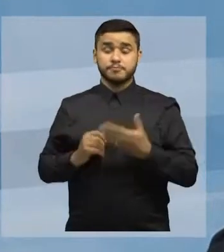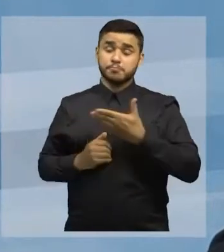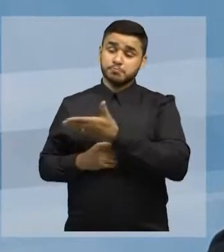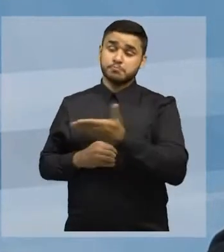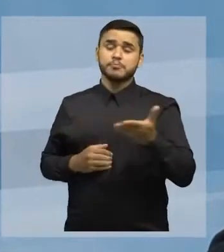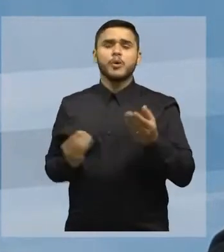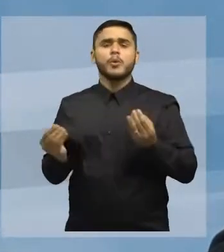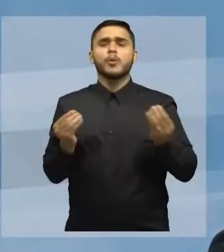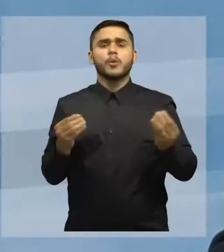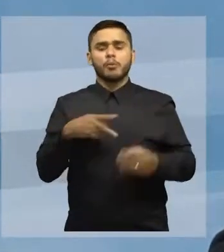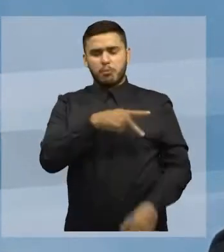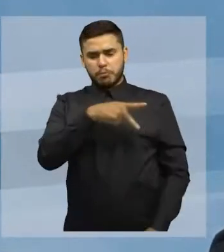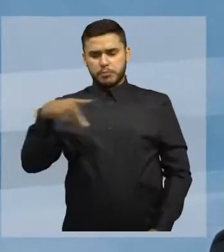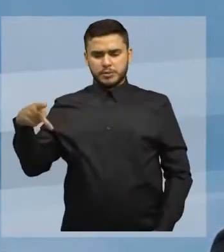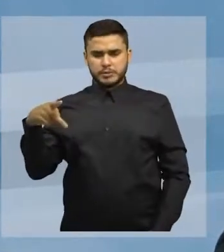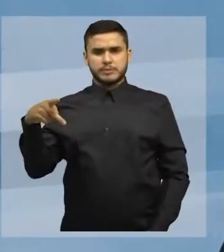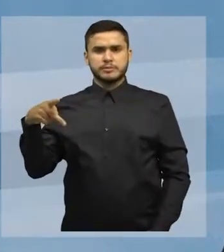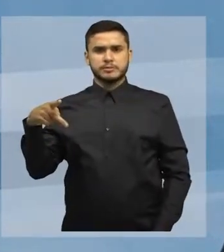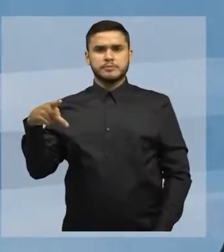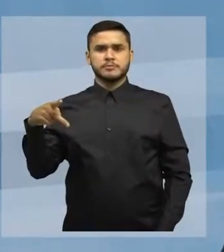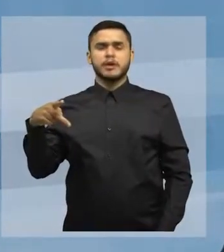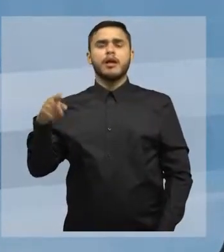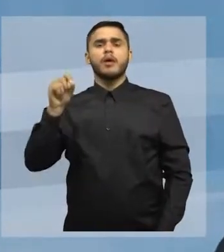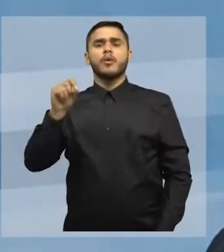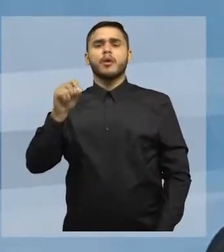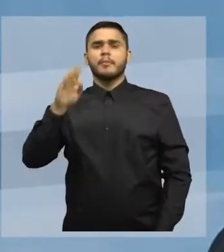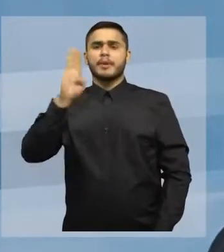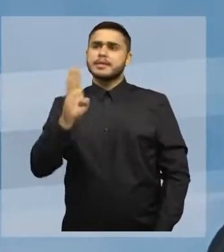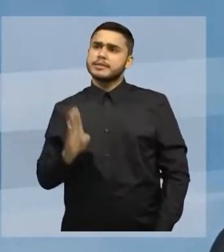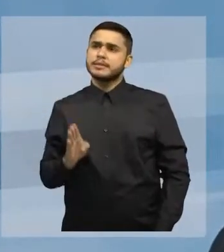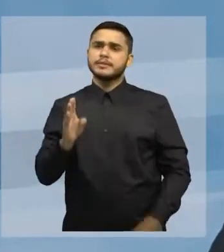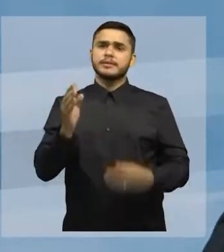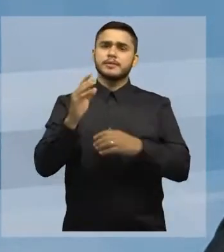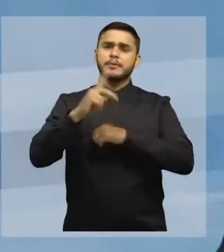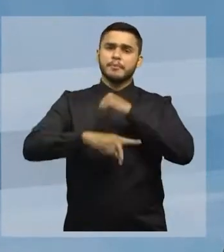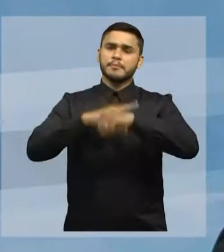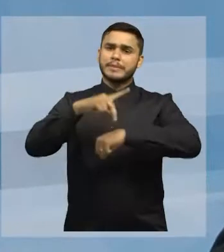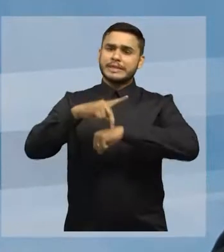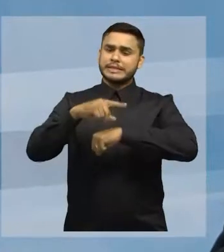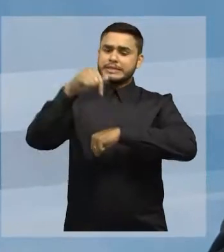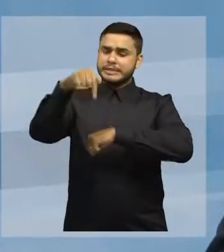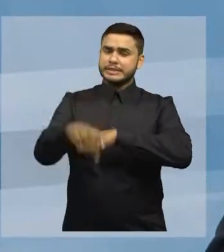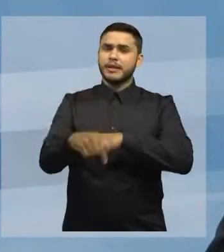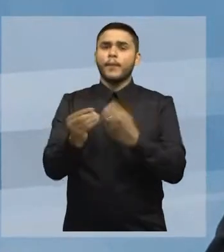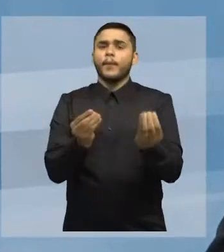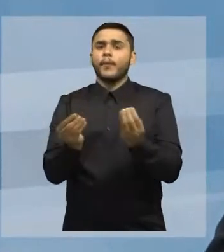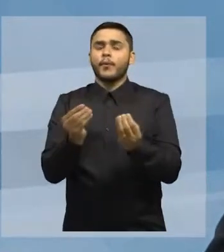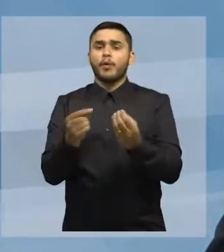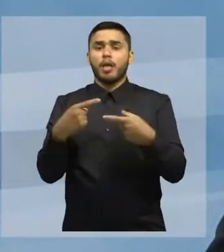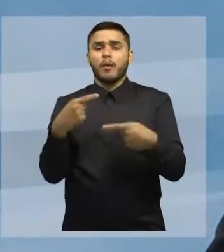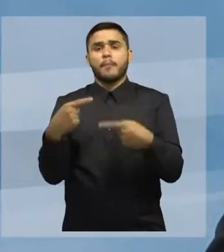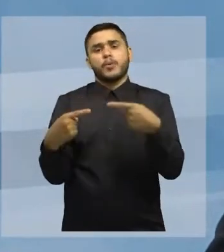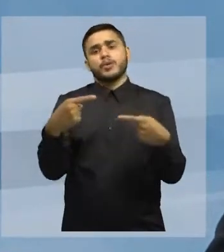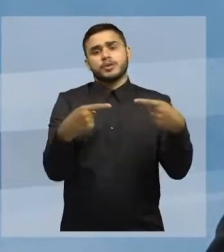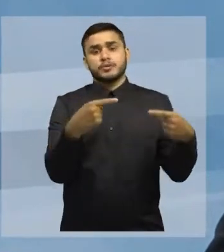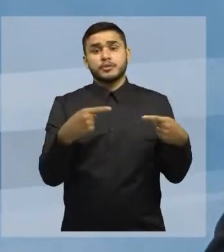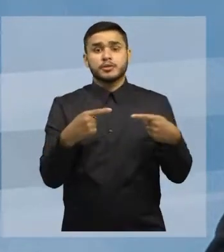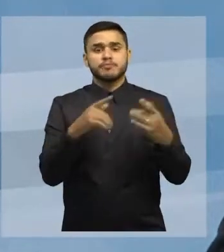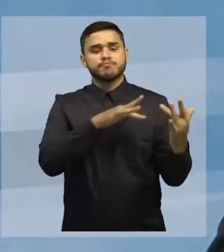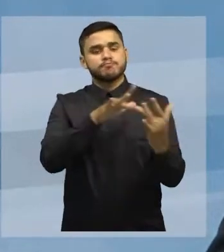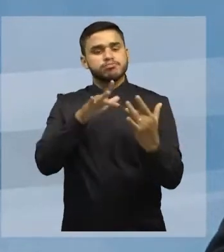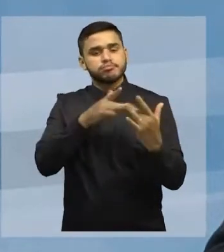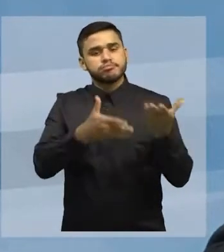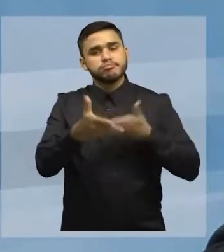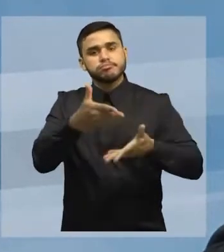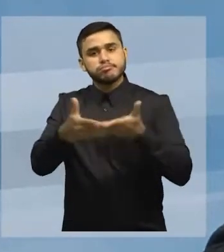institucional brasileiro diante do sistema e da postura adotada pelo presidente da República em